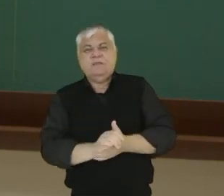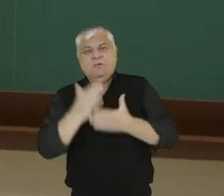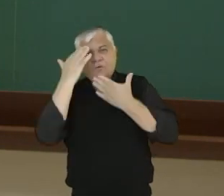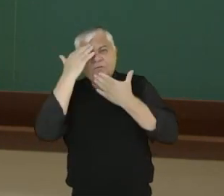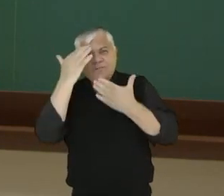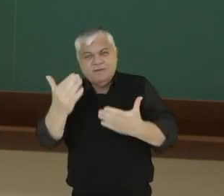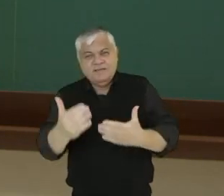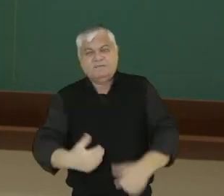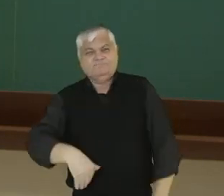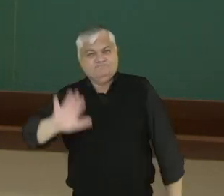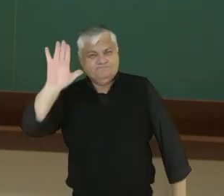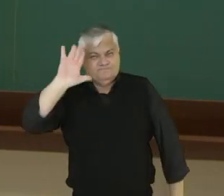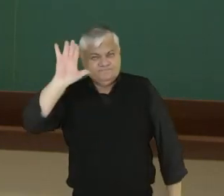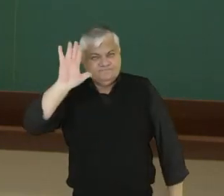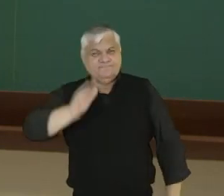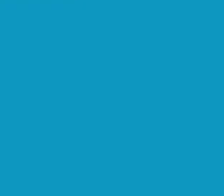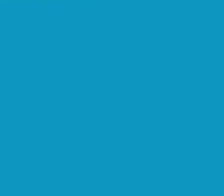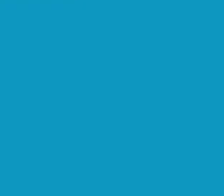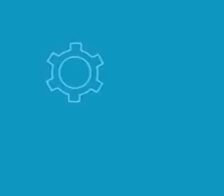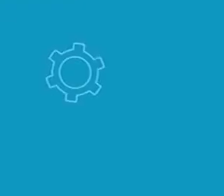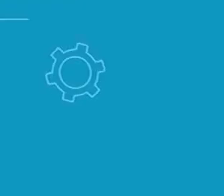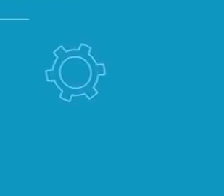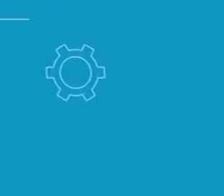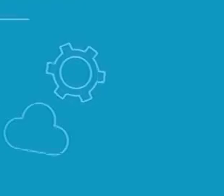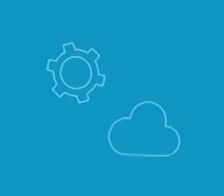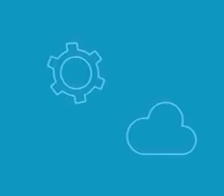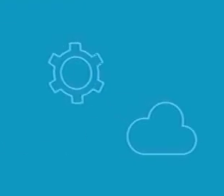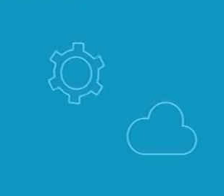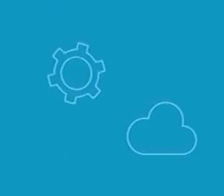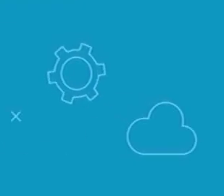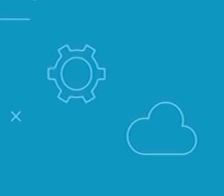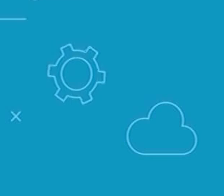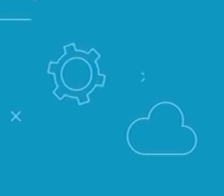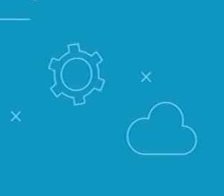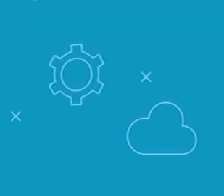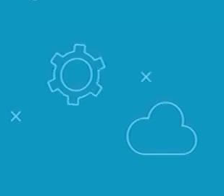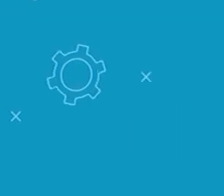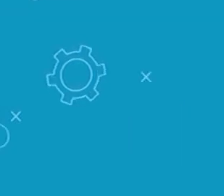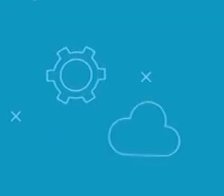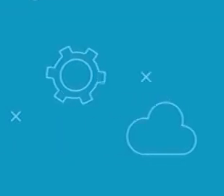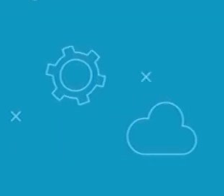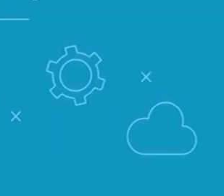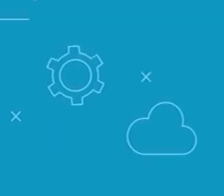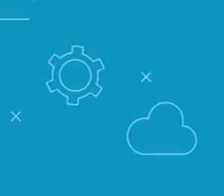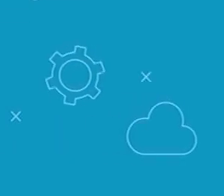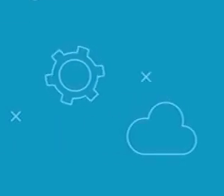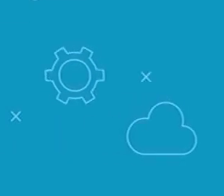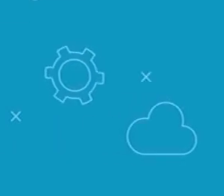todos e até mais!